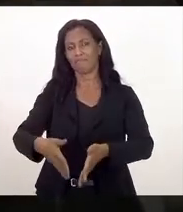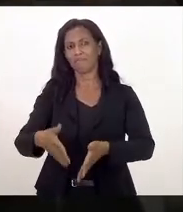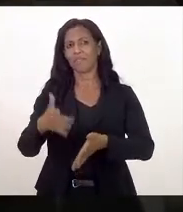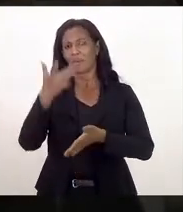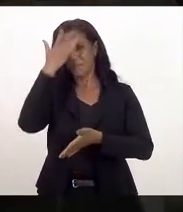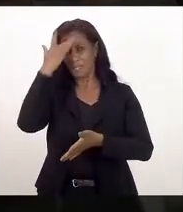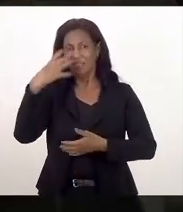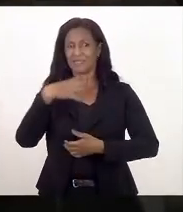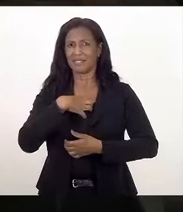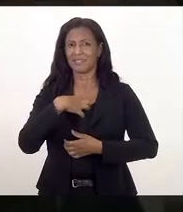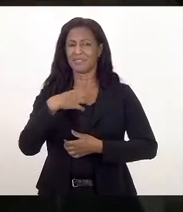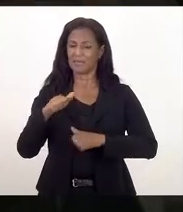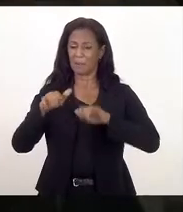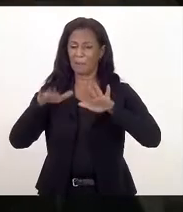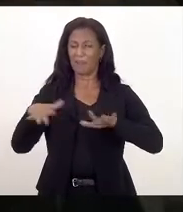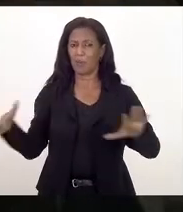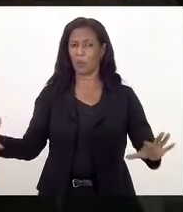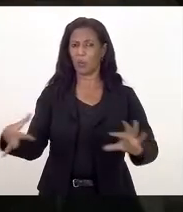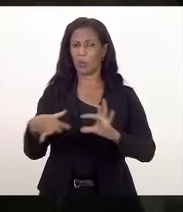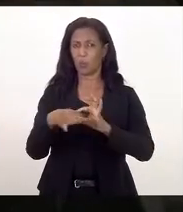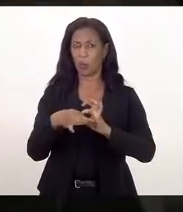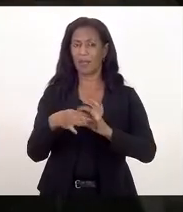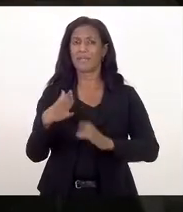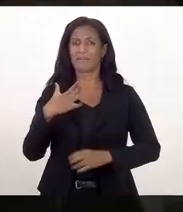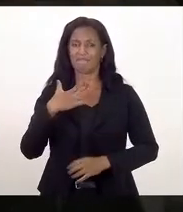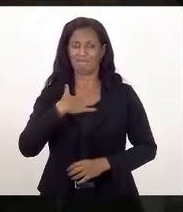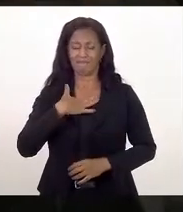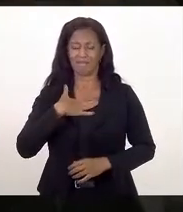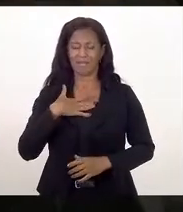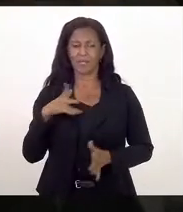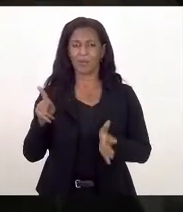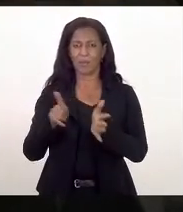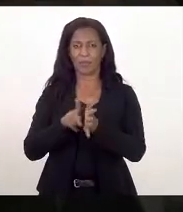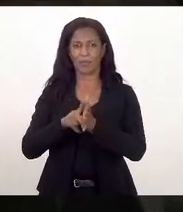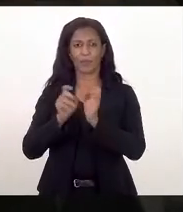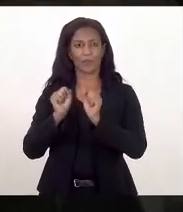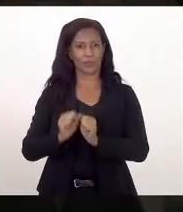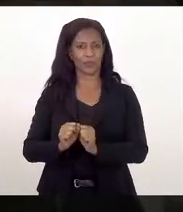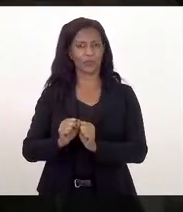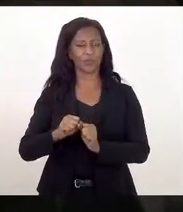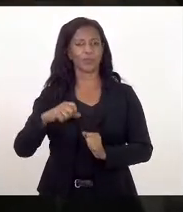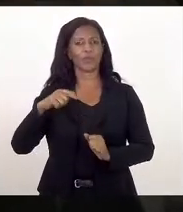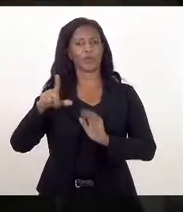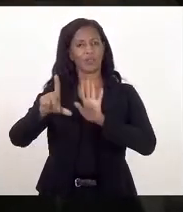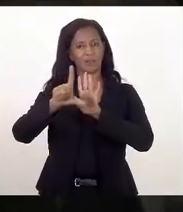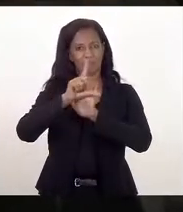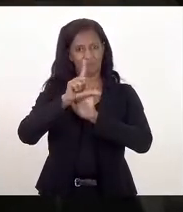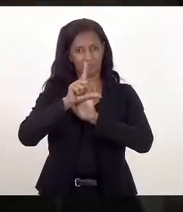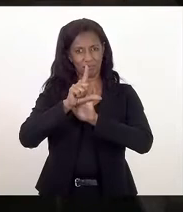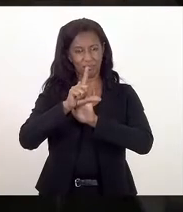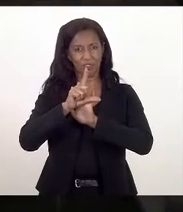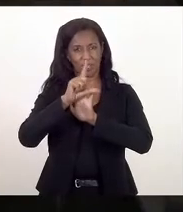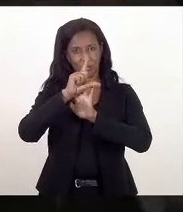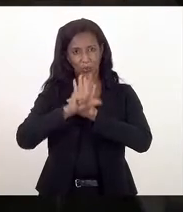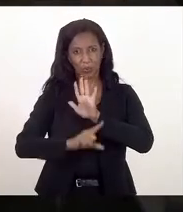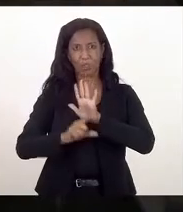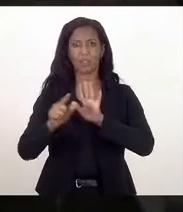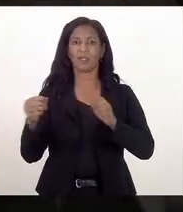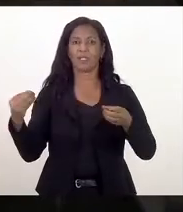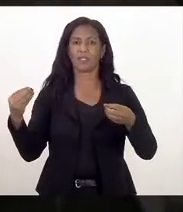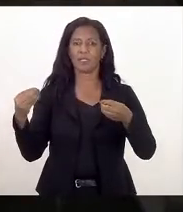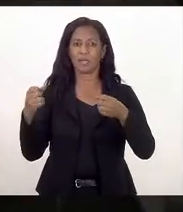pessoas se sintam partes. Eu me sinto parte do Poder Legislativo e me sinto parte também de uma atuação que